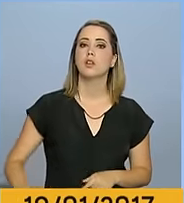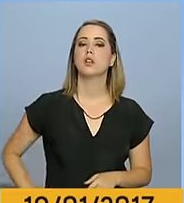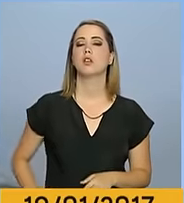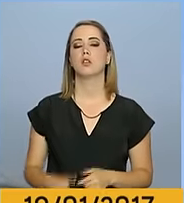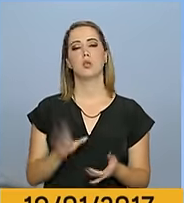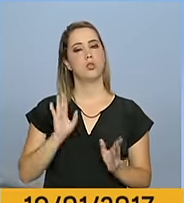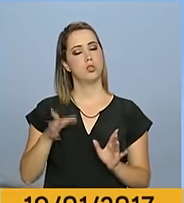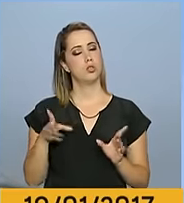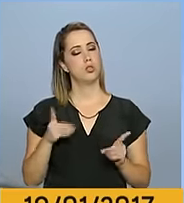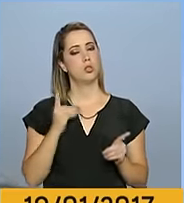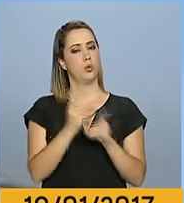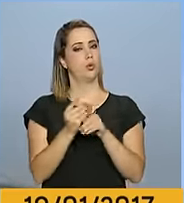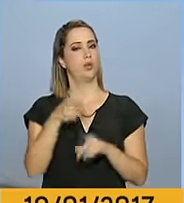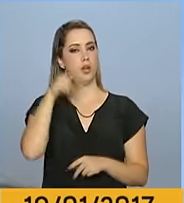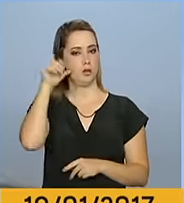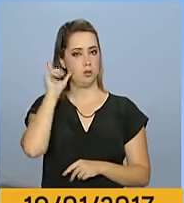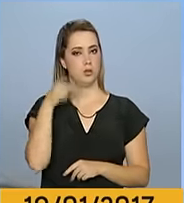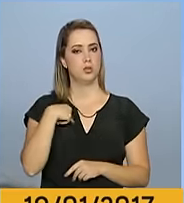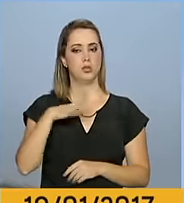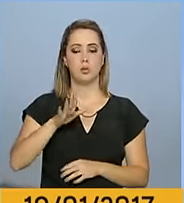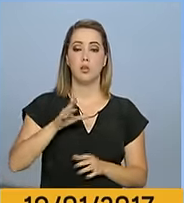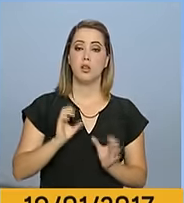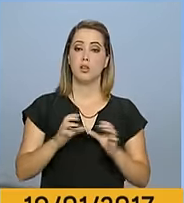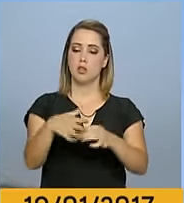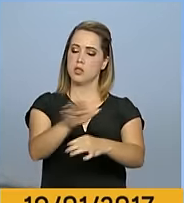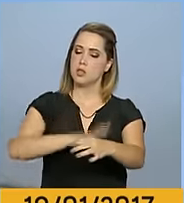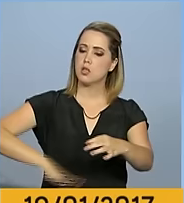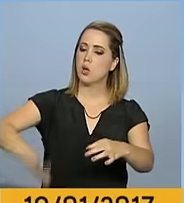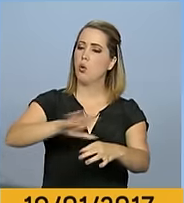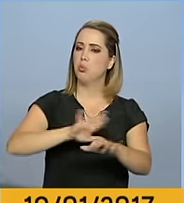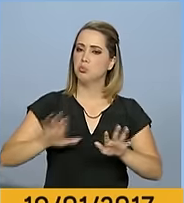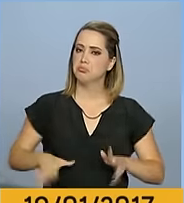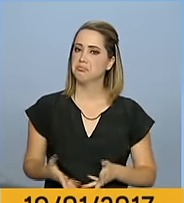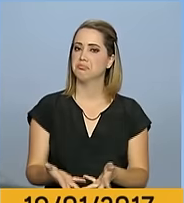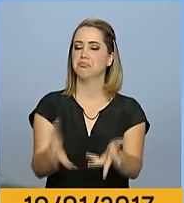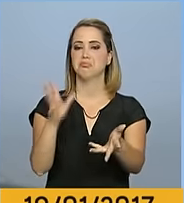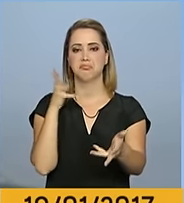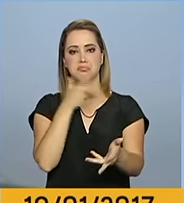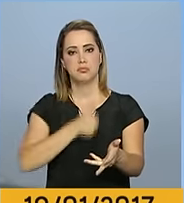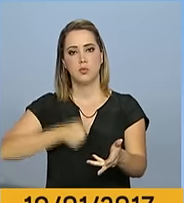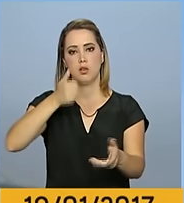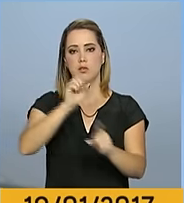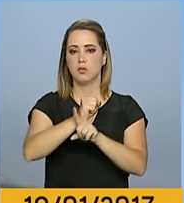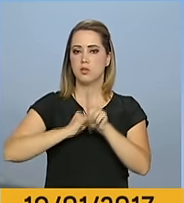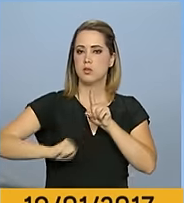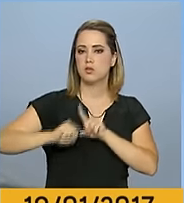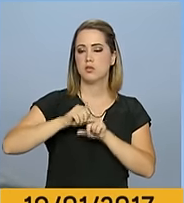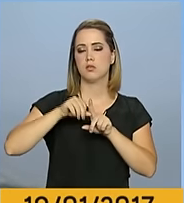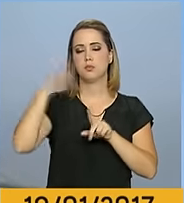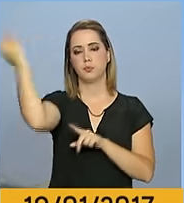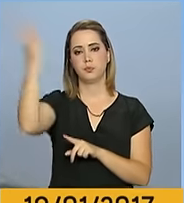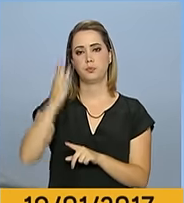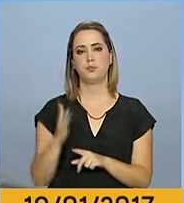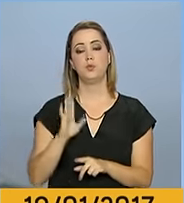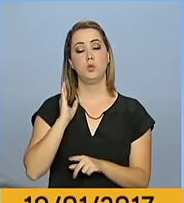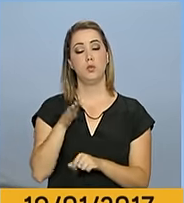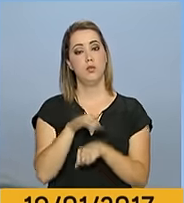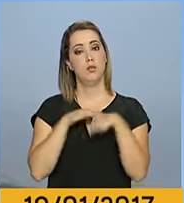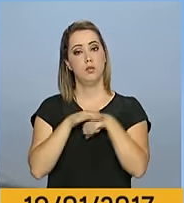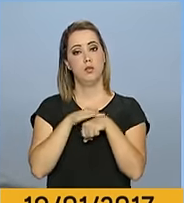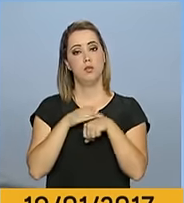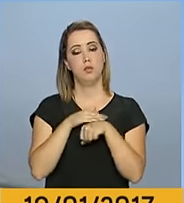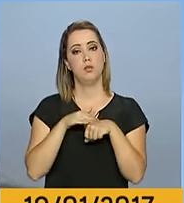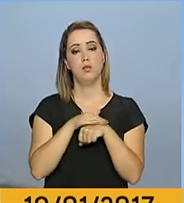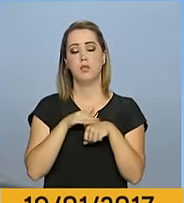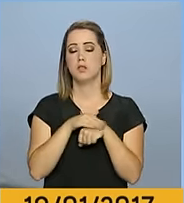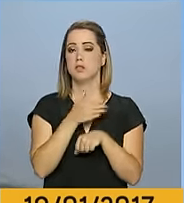de ontem, como desta parcela extremamente produtiva da sociedade brasileira. Ainda há pouco conversava com o governador sobre a questão